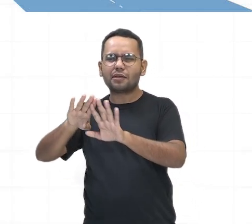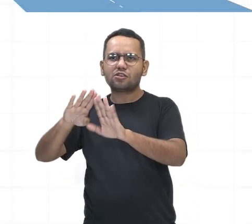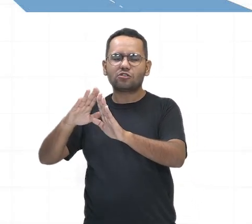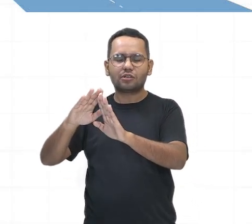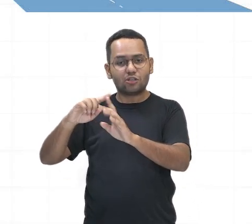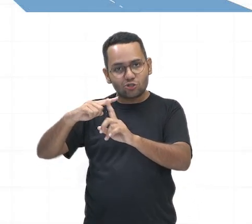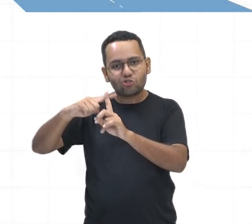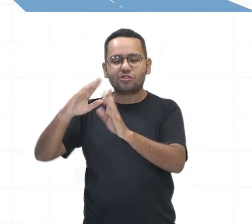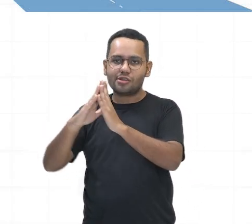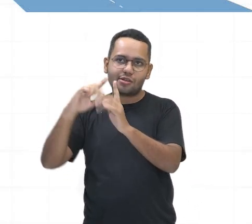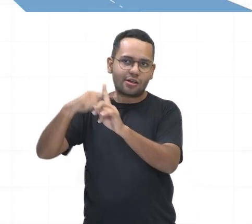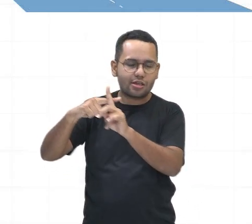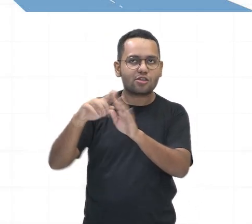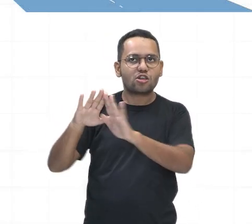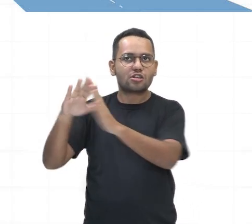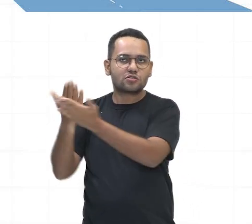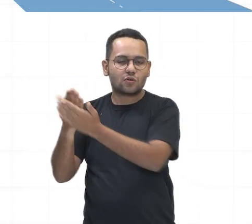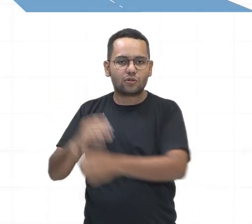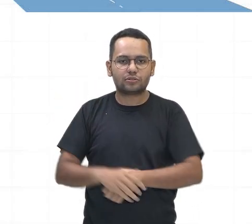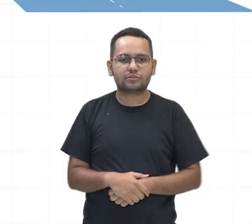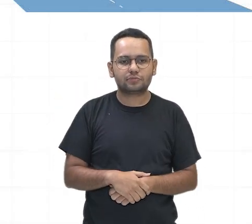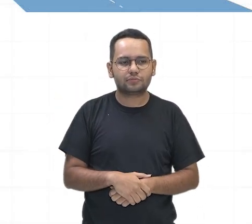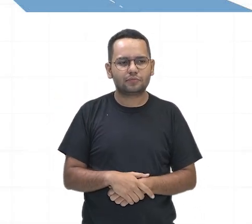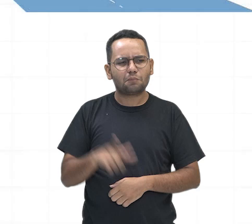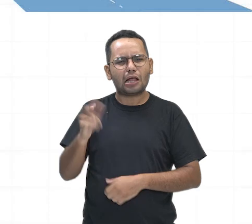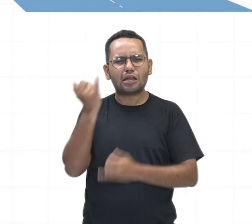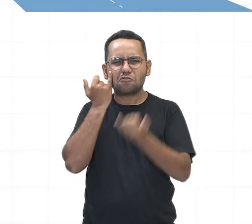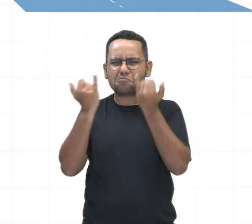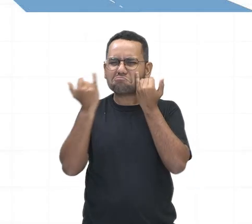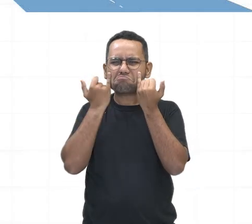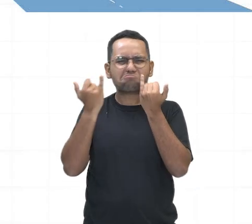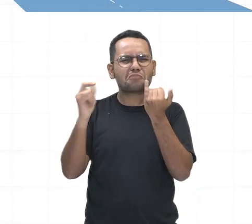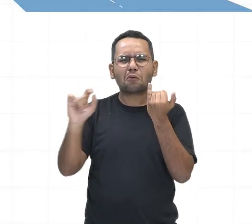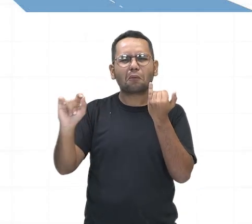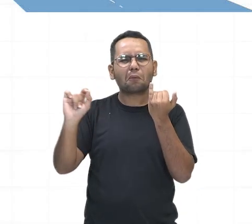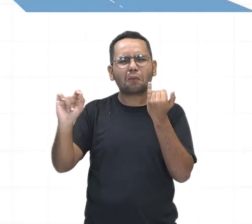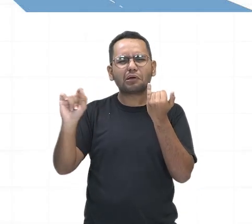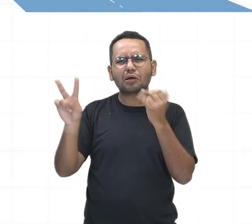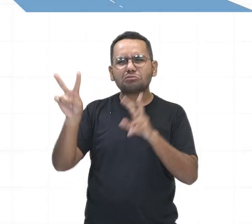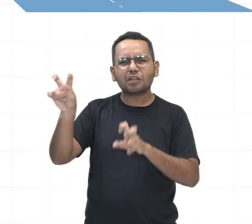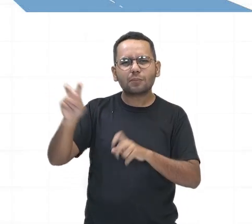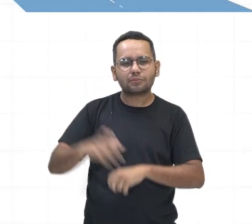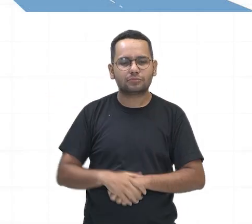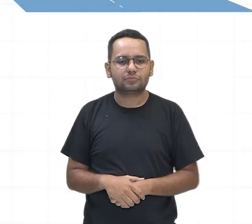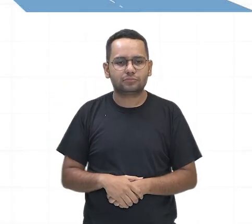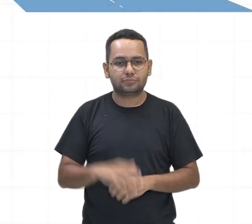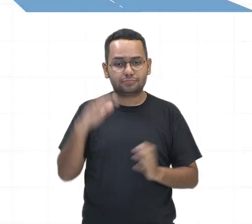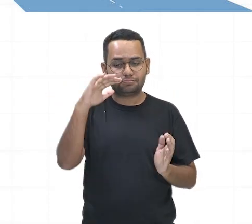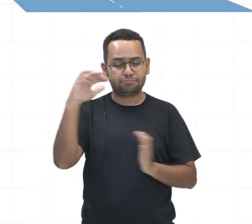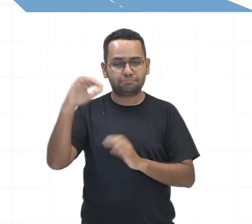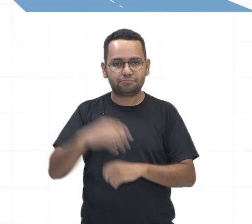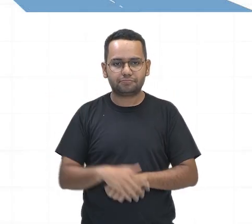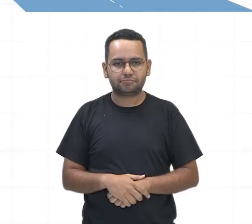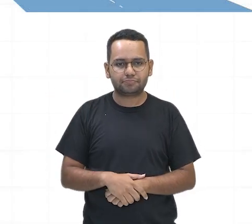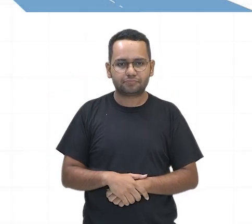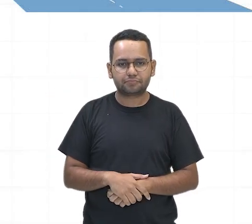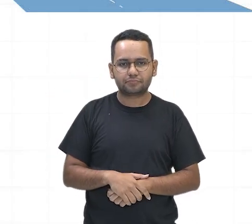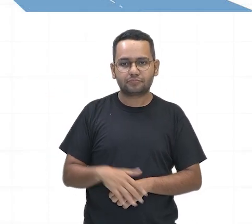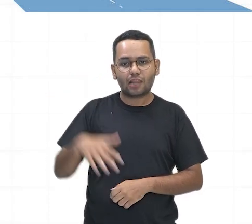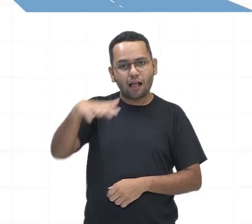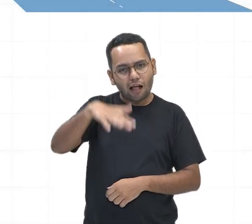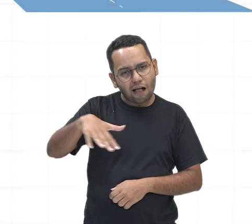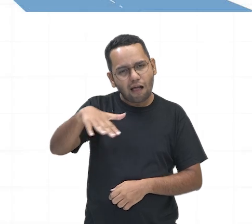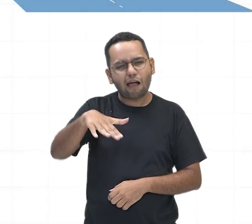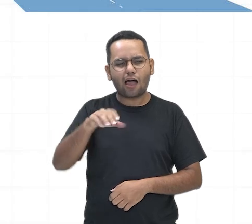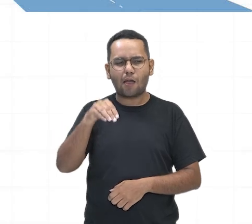na escola, se fala muito de valores. Vamos ver o que são os valores? No campo da moral,